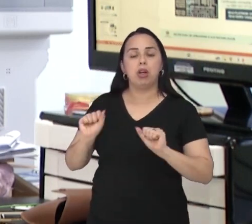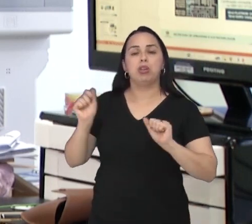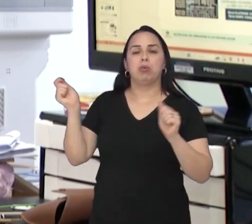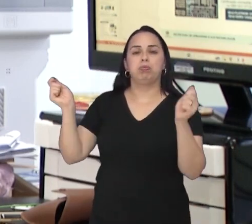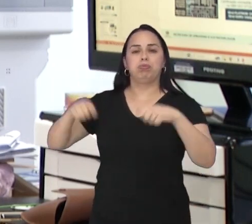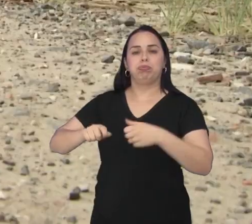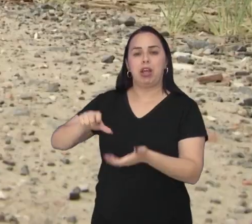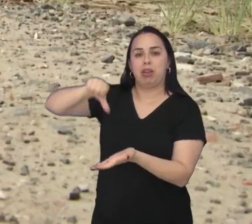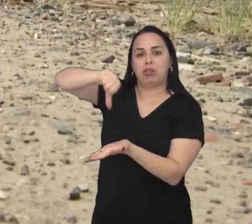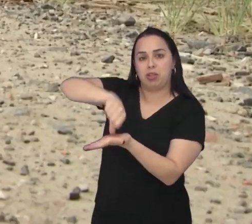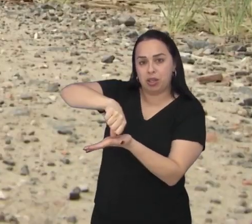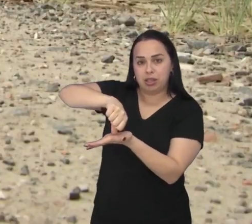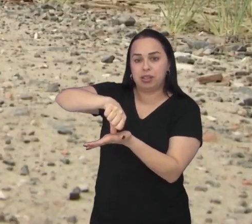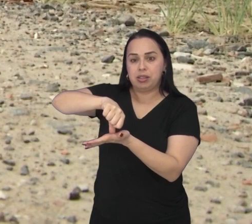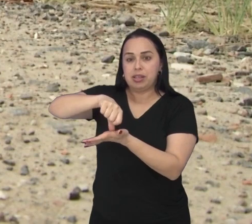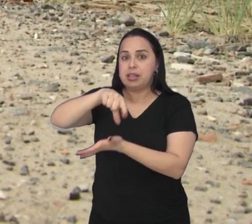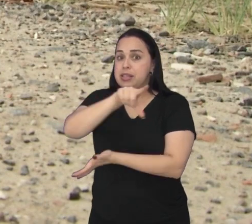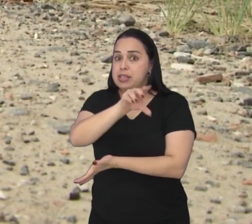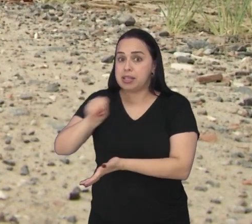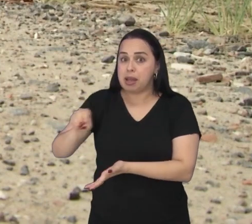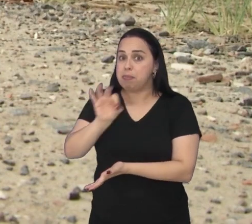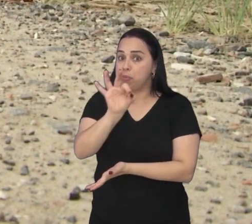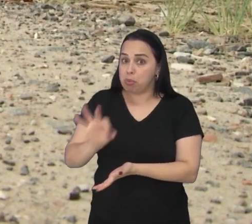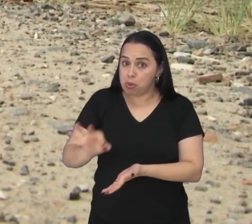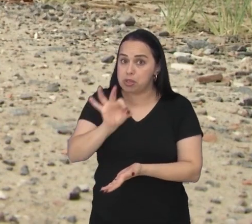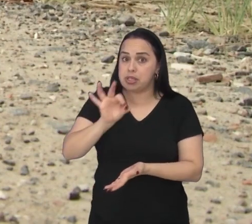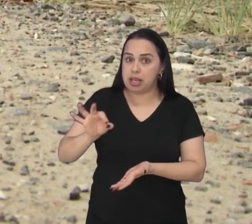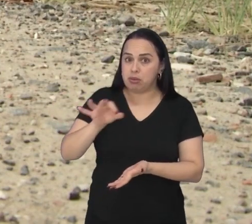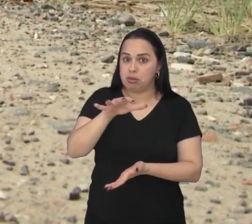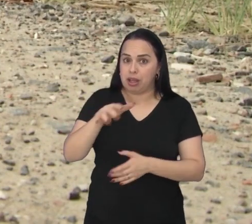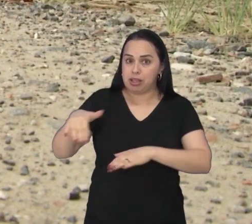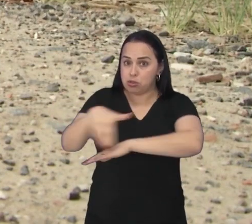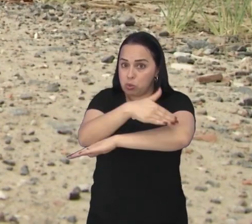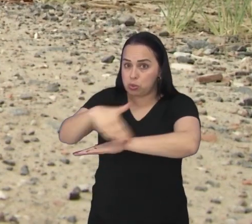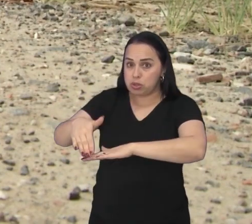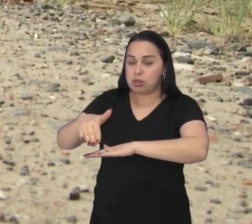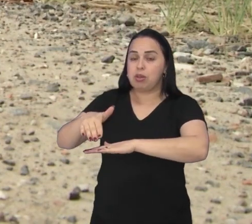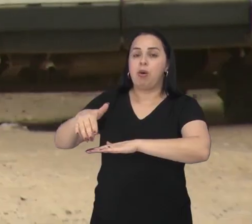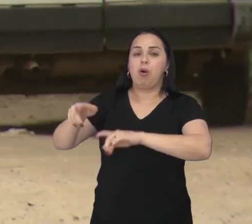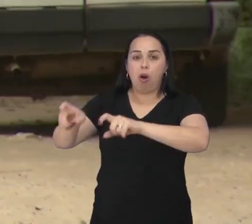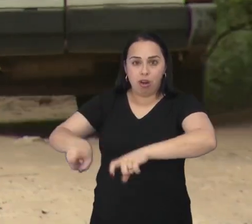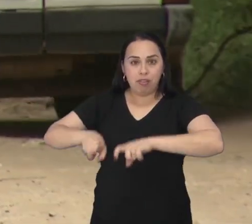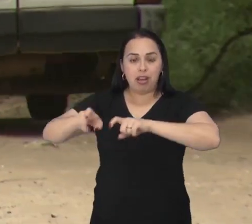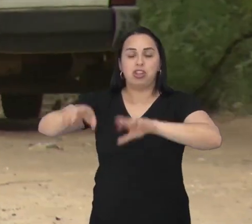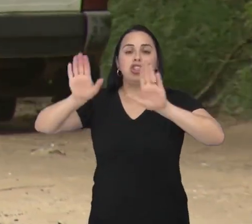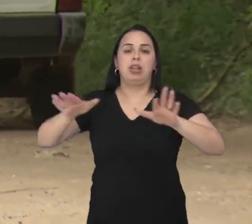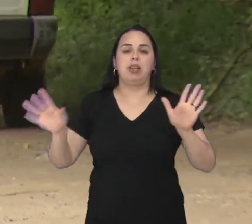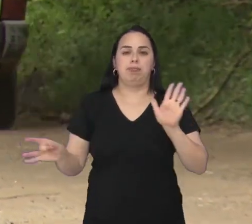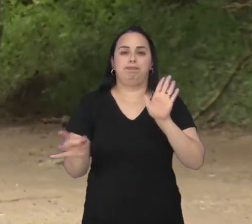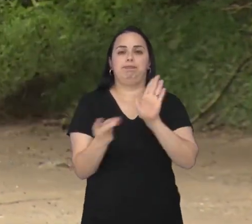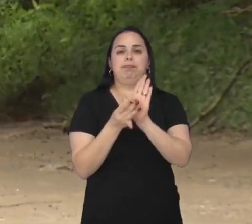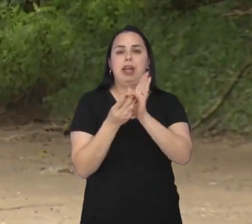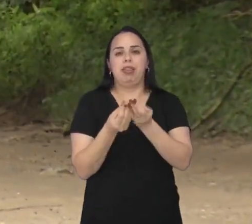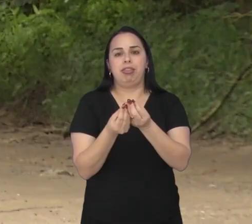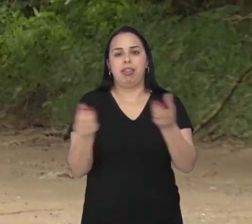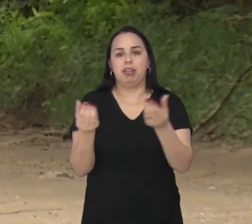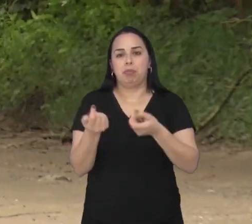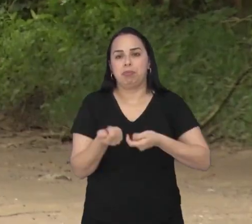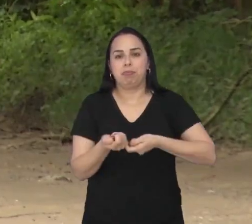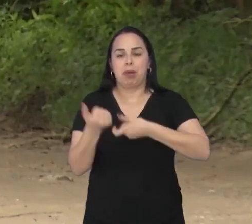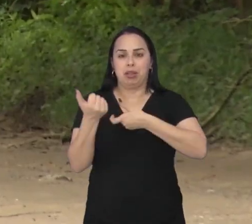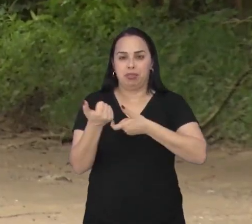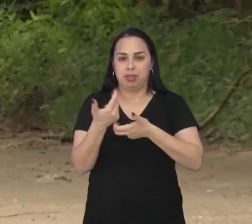GPS, então toda 100% da malha viária rural hoje está oficializada e mapeada, oferecendo